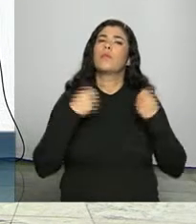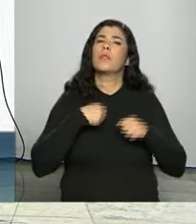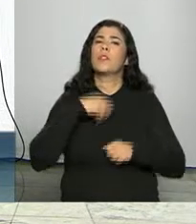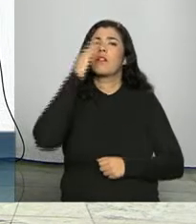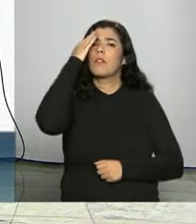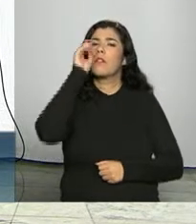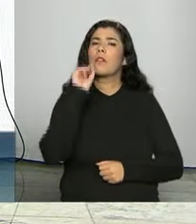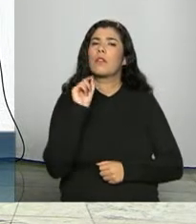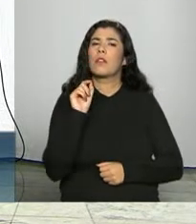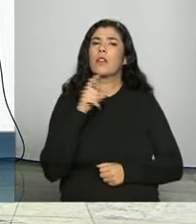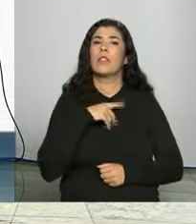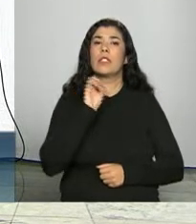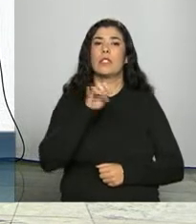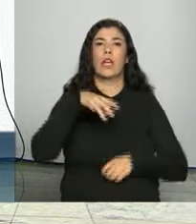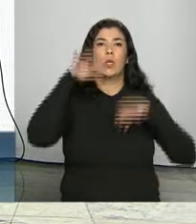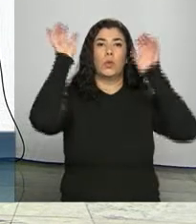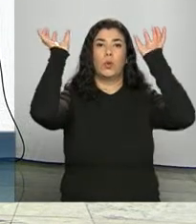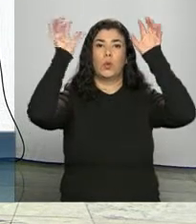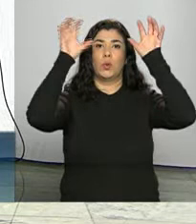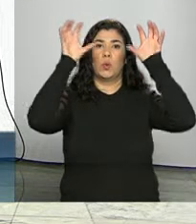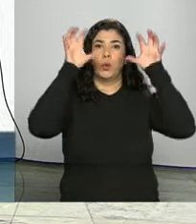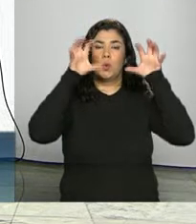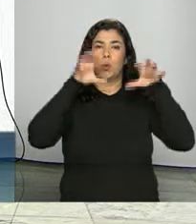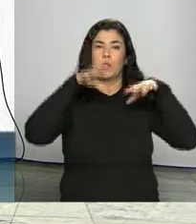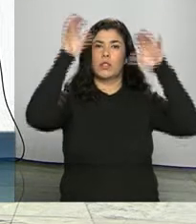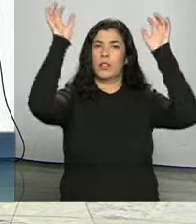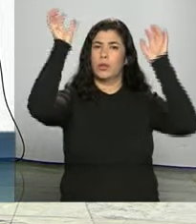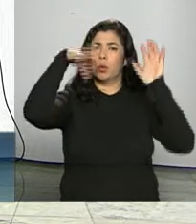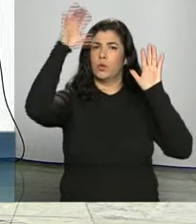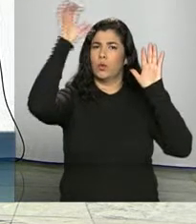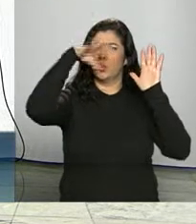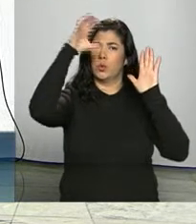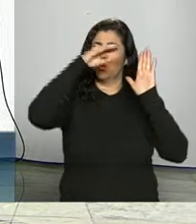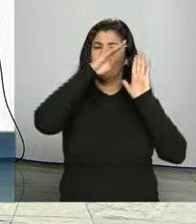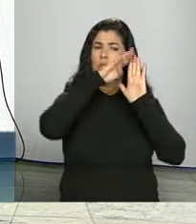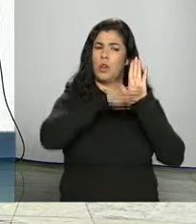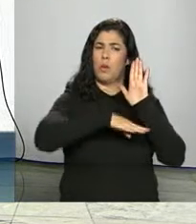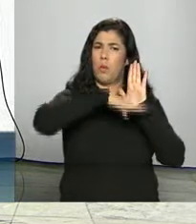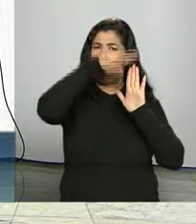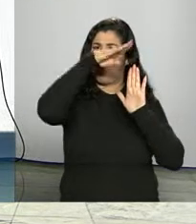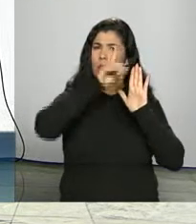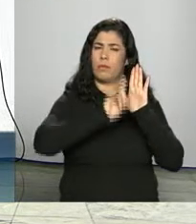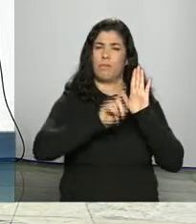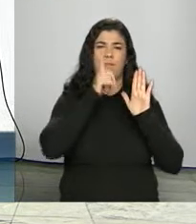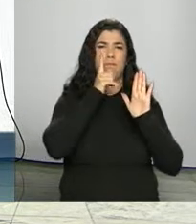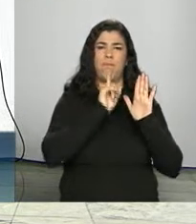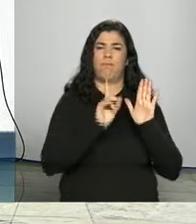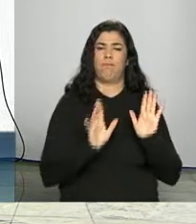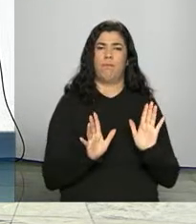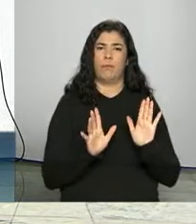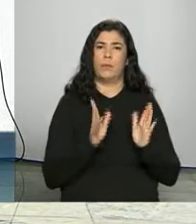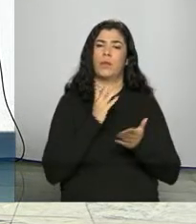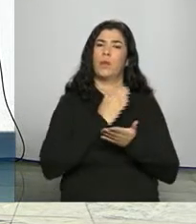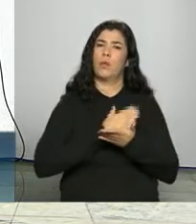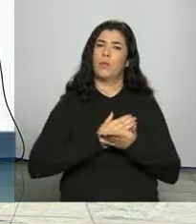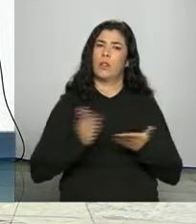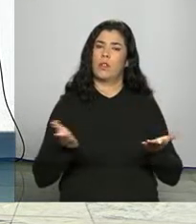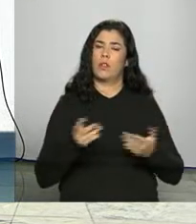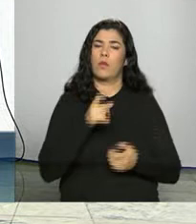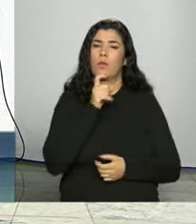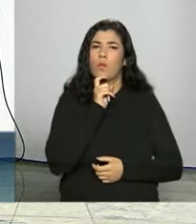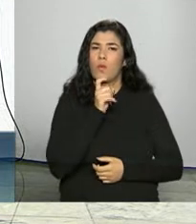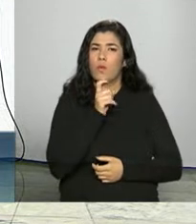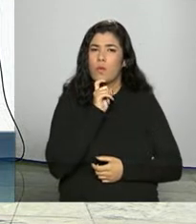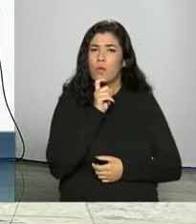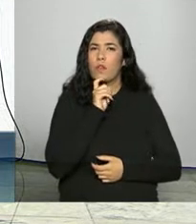de que o fato de ter chovido muito e espero que eu tenho chovendo enfeite mesmo entrar no período inverno